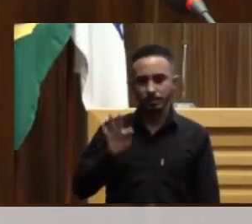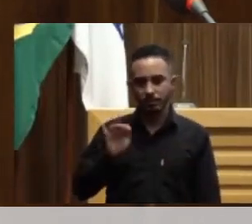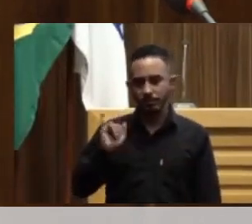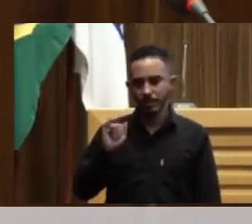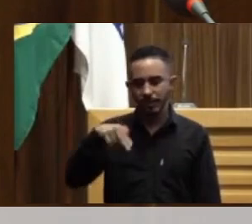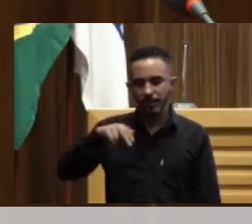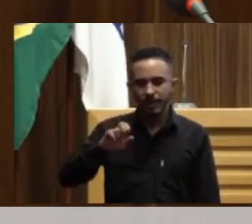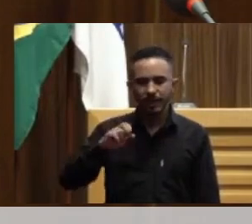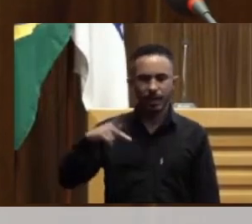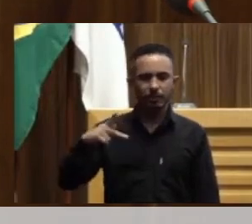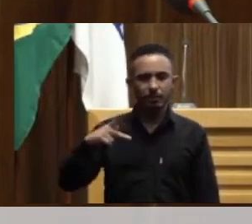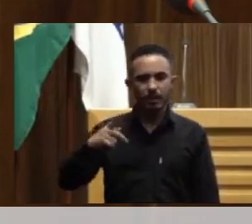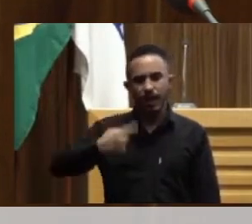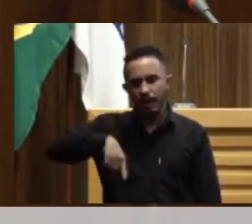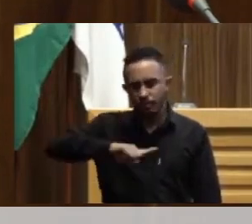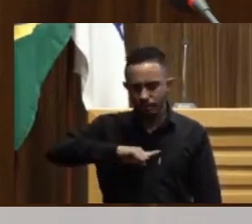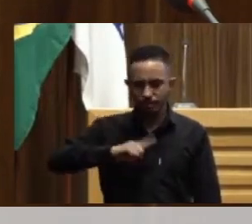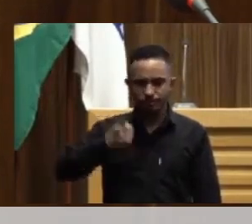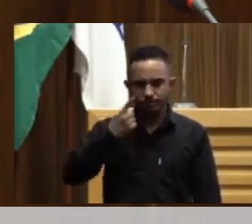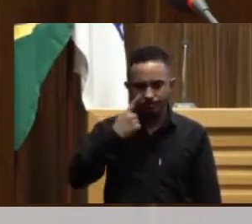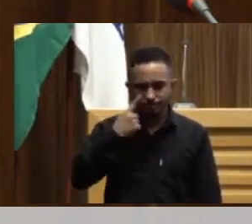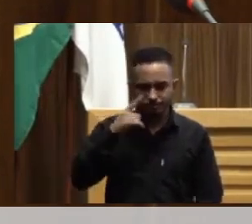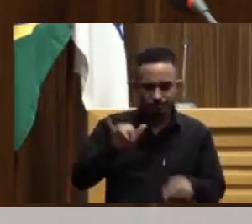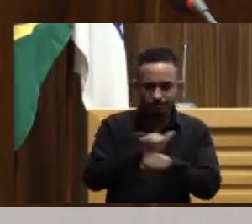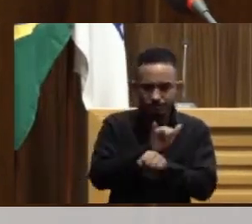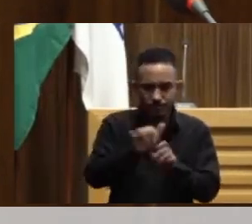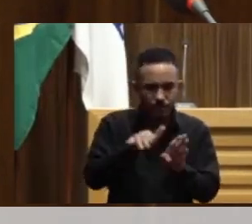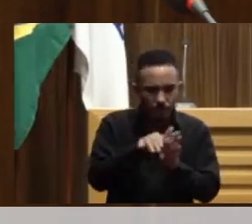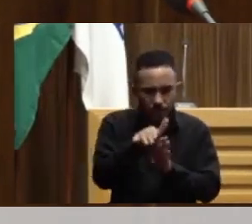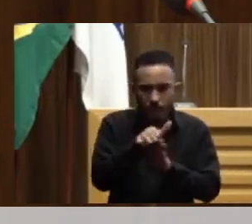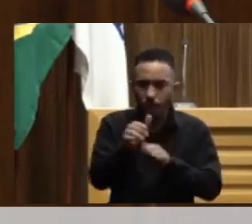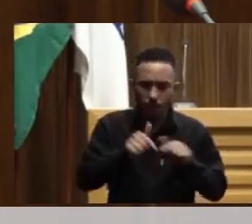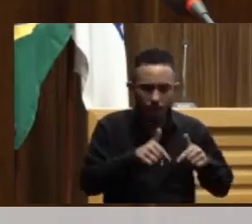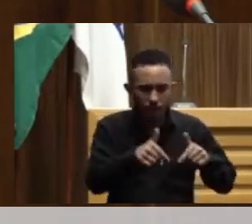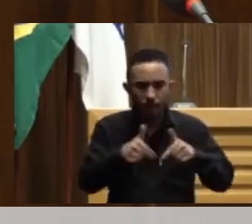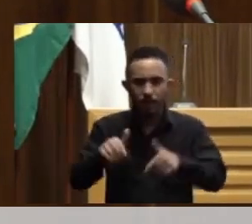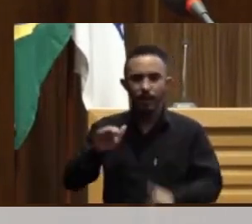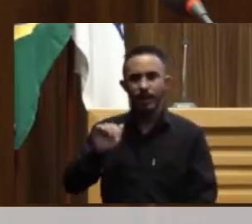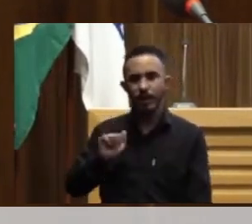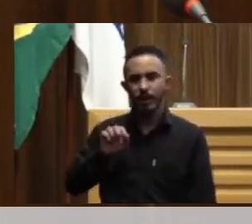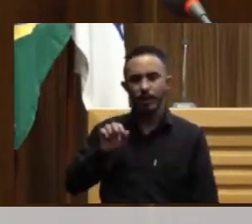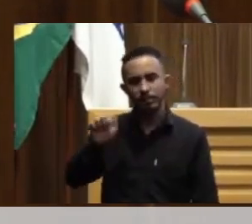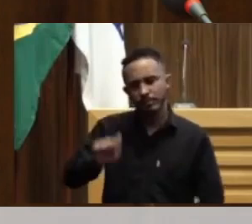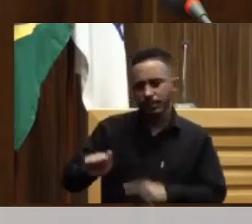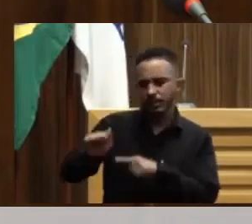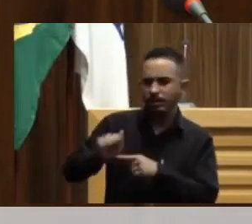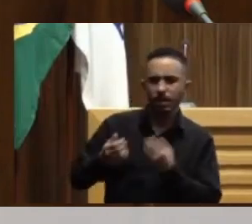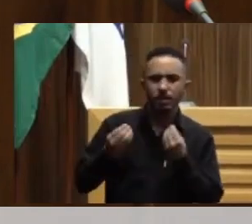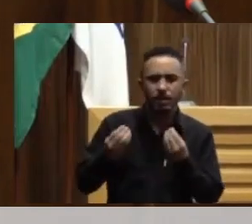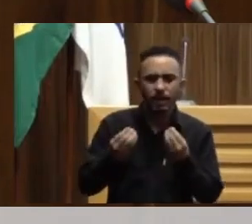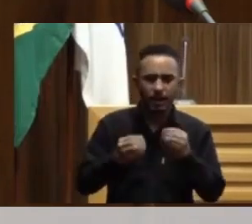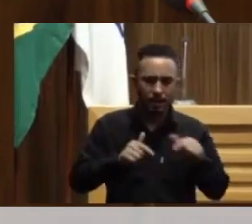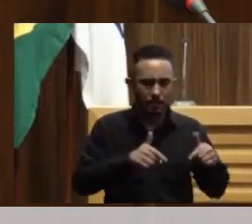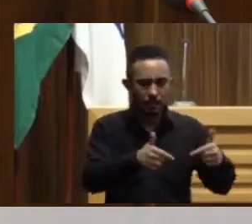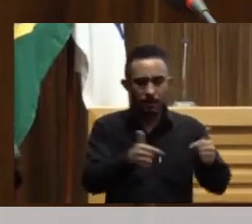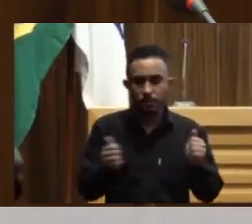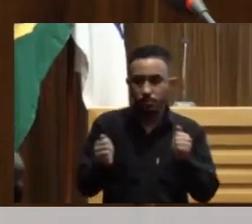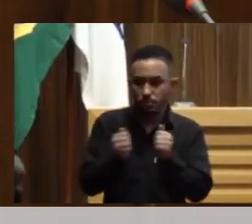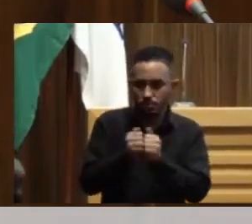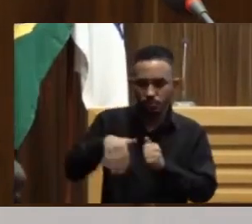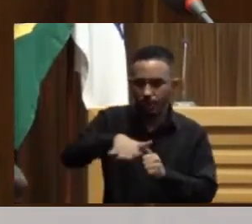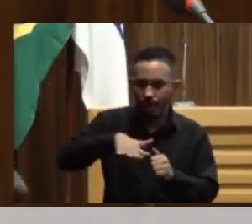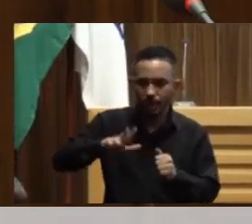e estamos reorientando a ação da BDE, focando muito a atuação dela junto à Nova Indústria